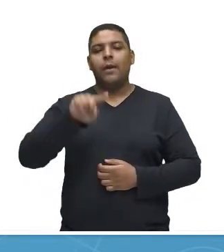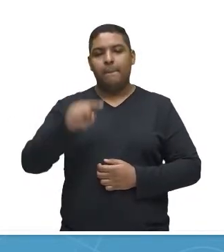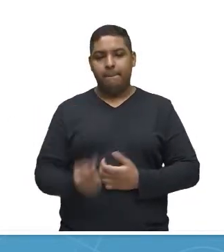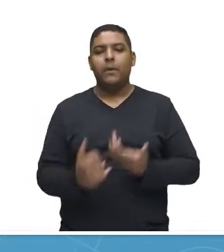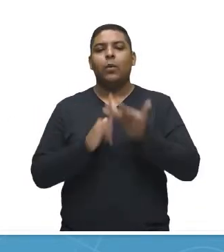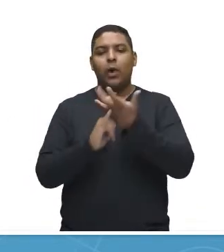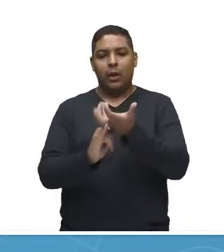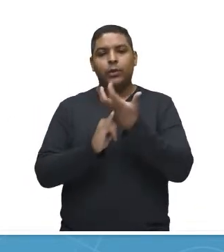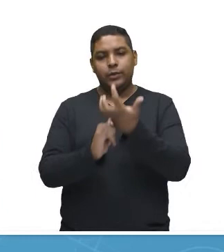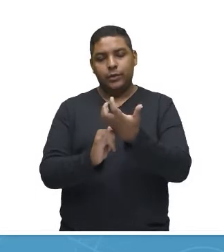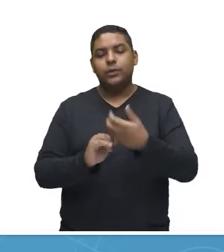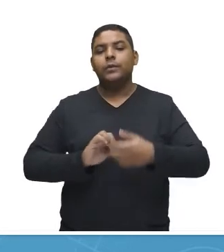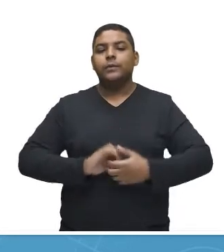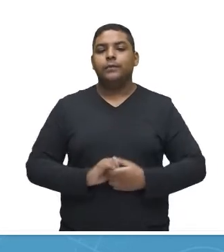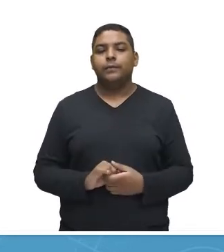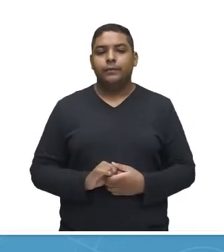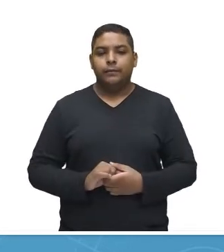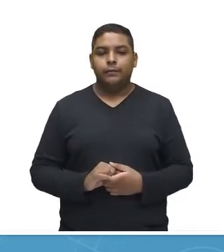Prosseguindo,